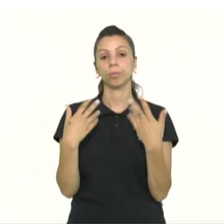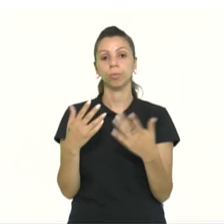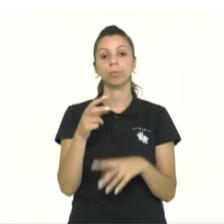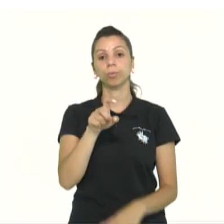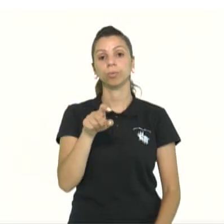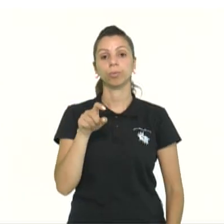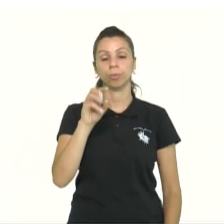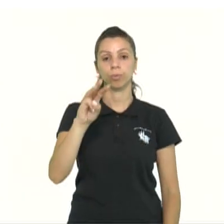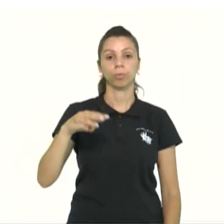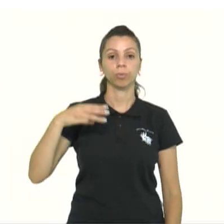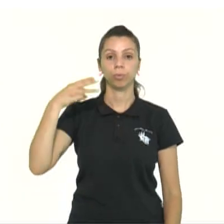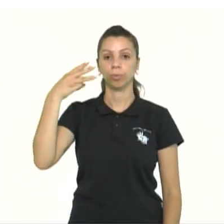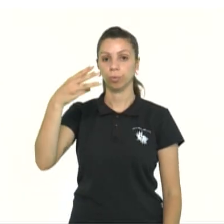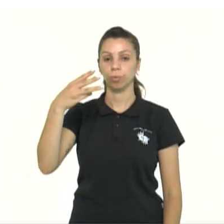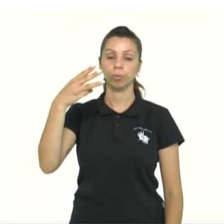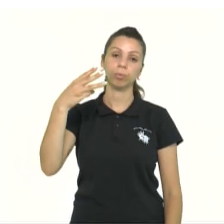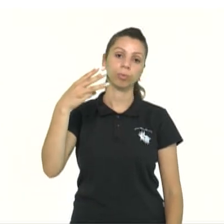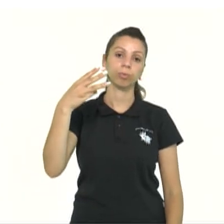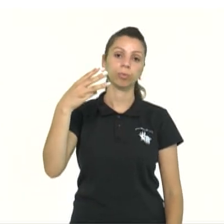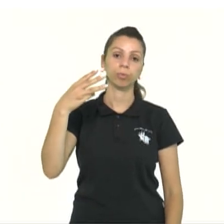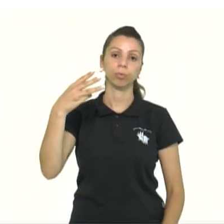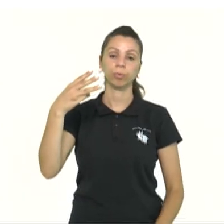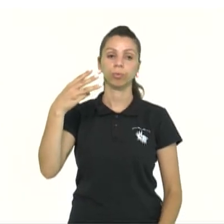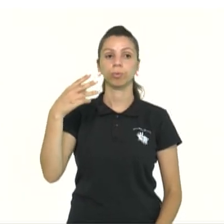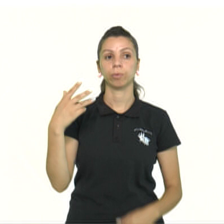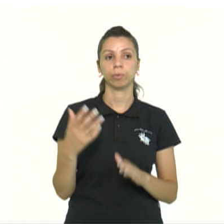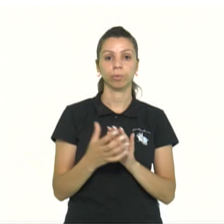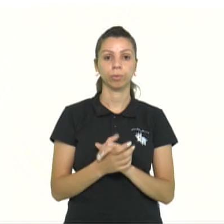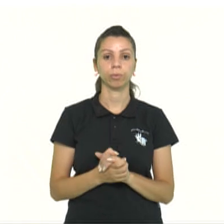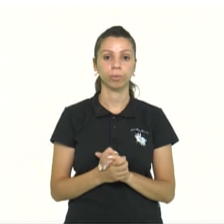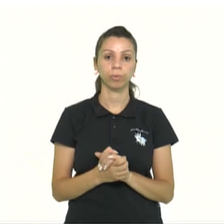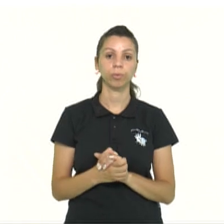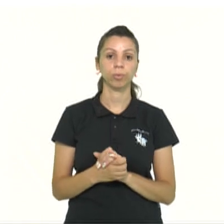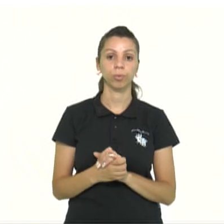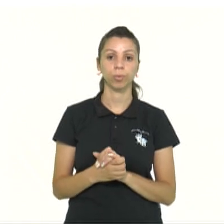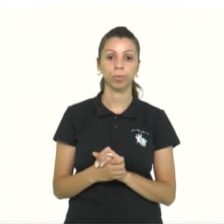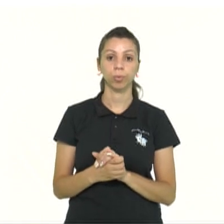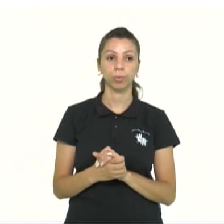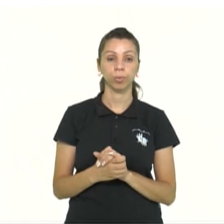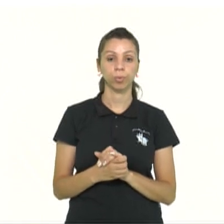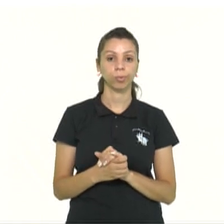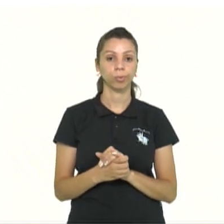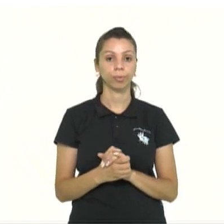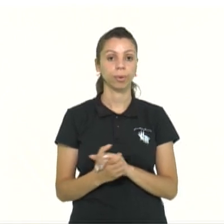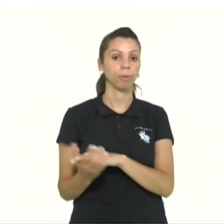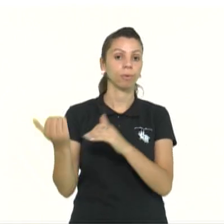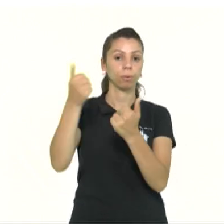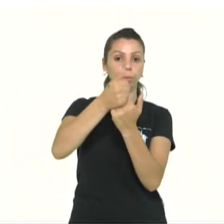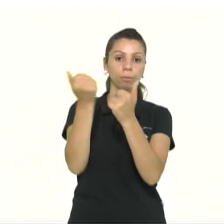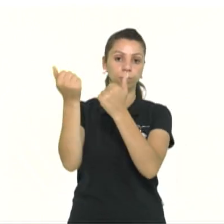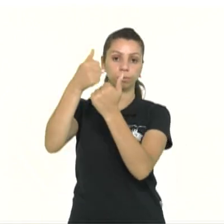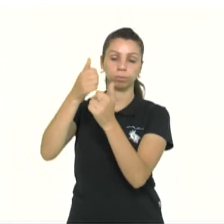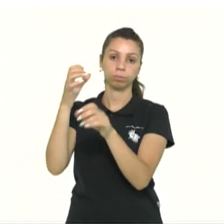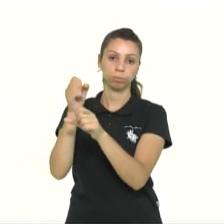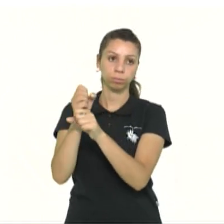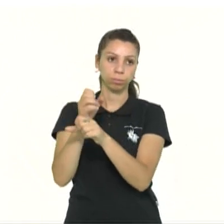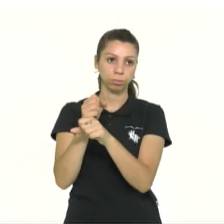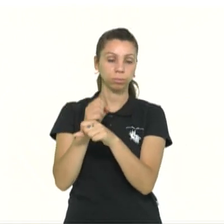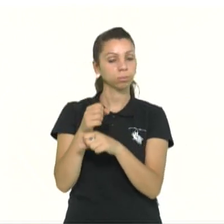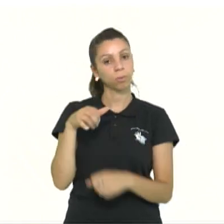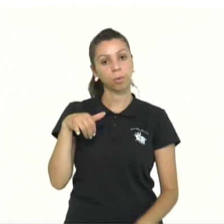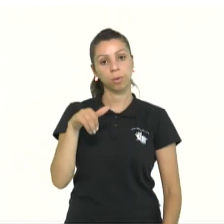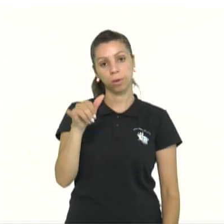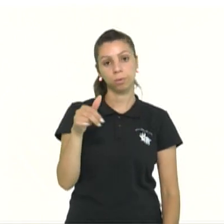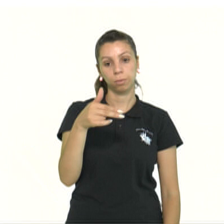menos 3 ao quadrado, mais 4 vezes 3, menos 9 mais 12 menos 3, y igual a 0